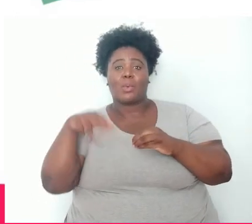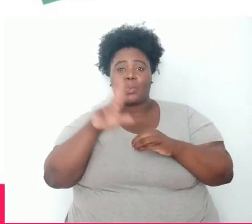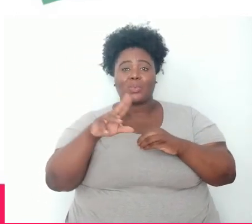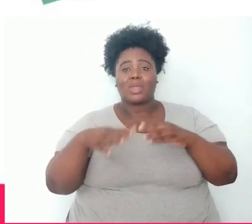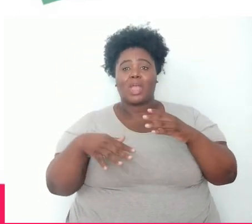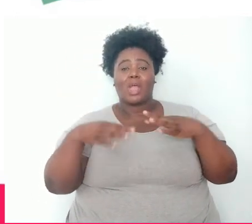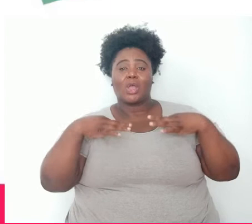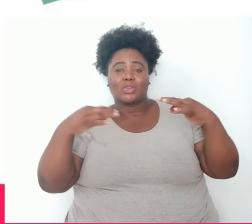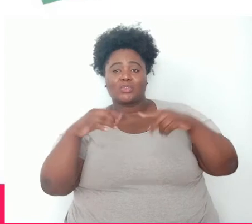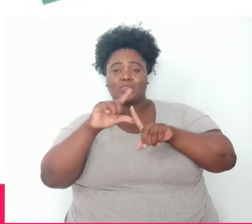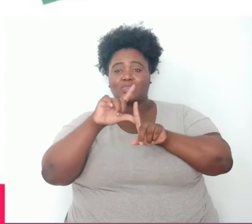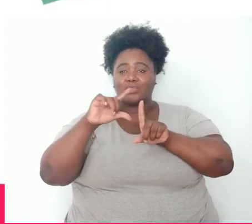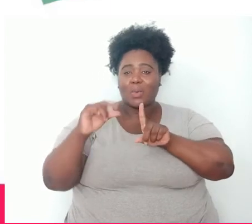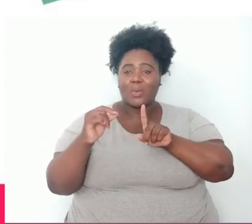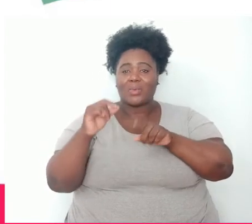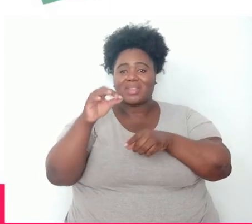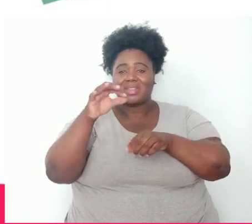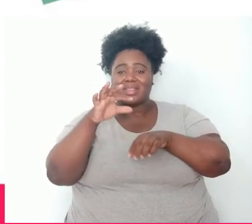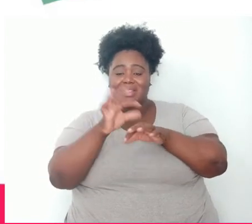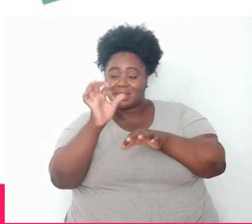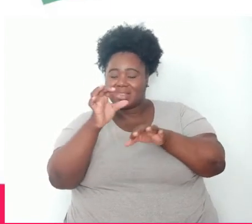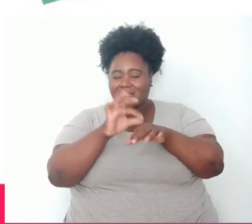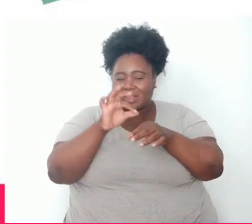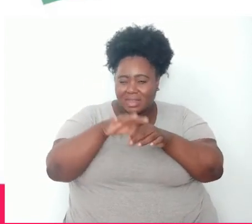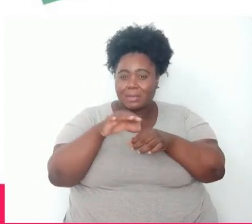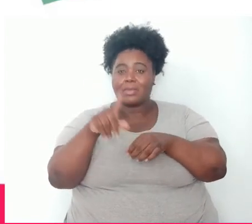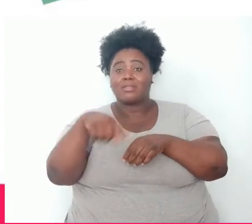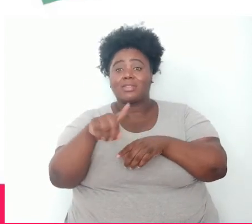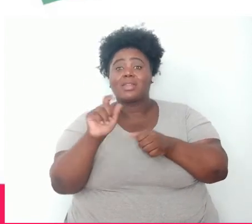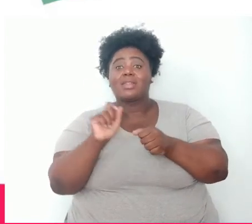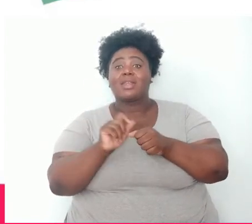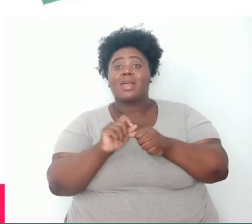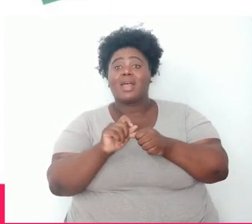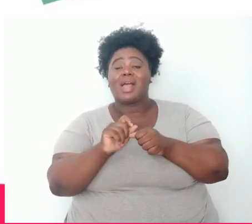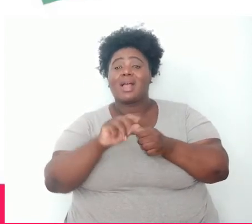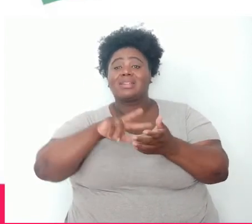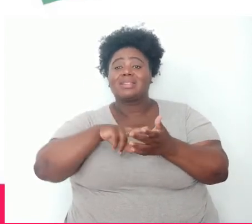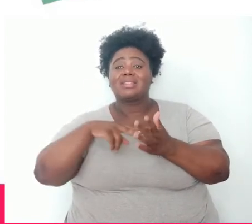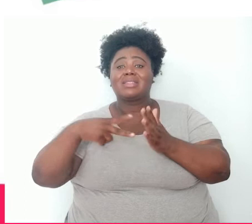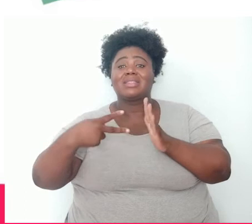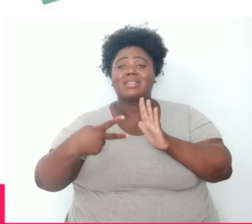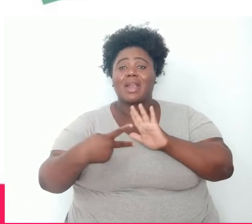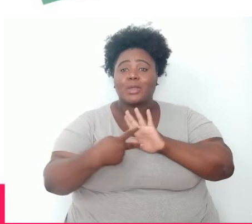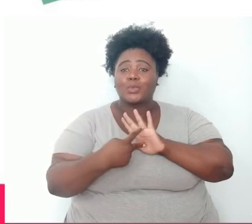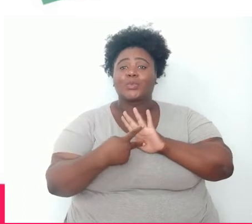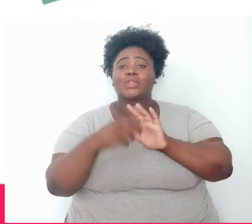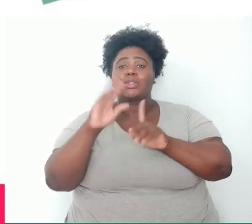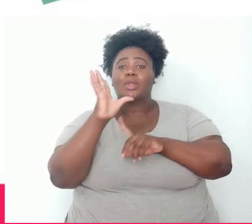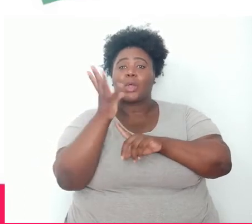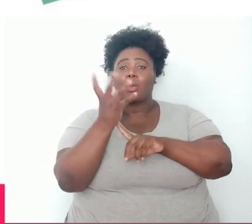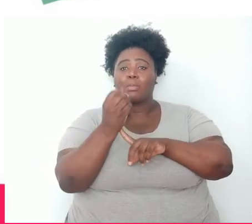folhas, sementes, você está automaticamente traduzindo uma arte que ela pertence a